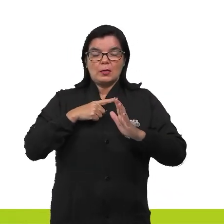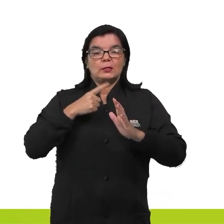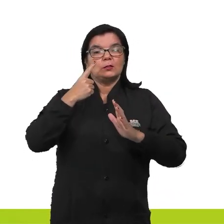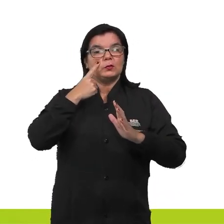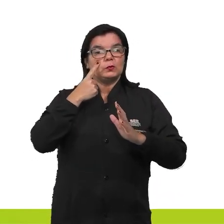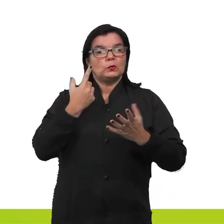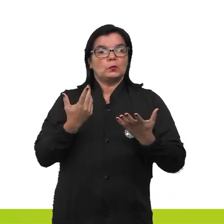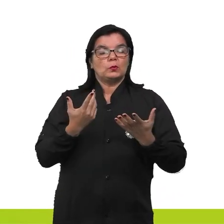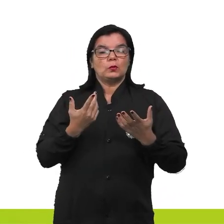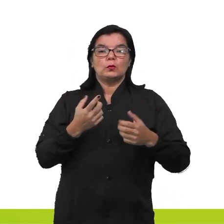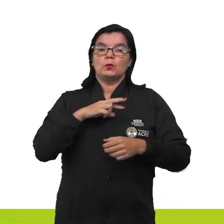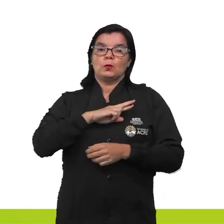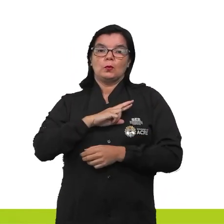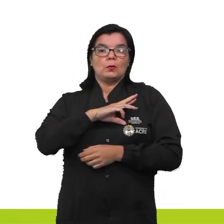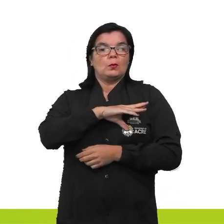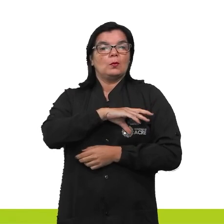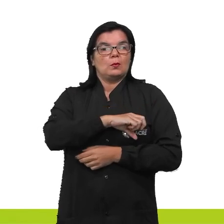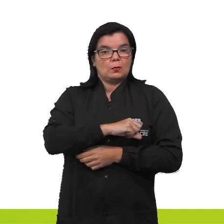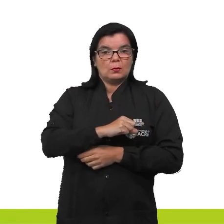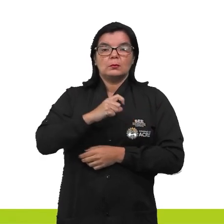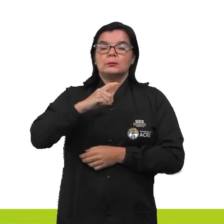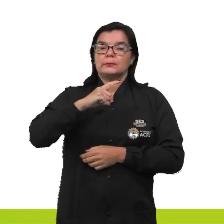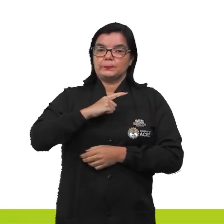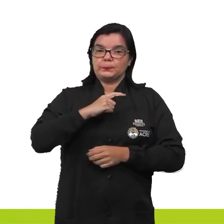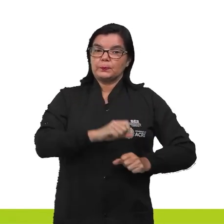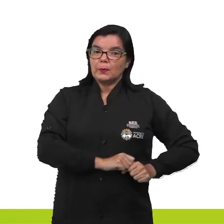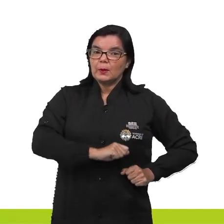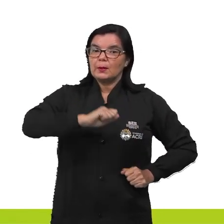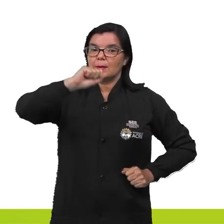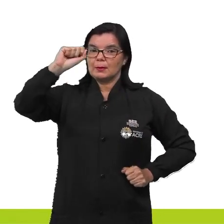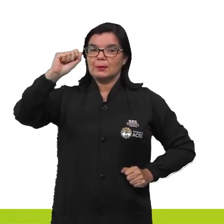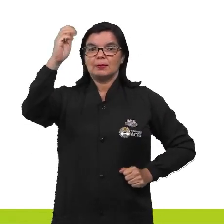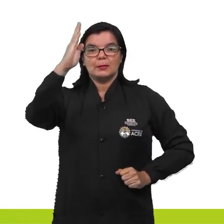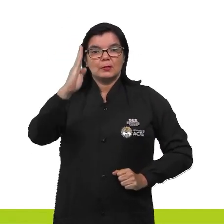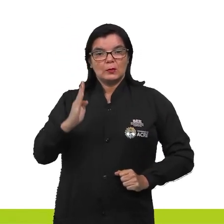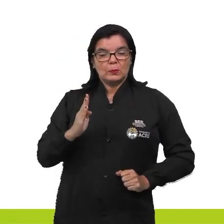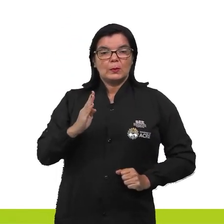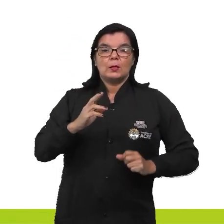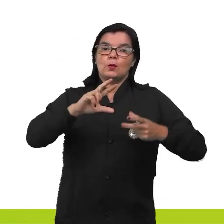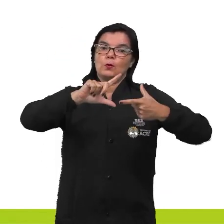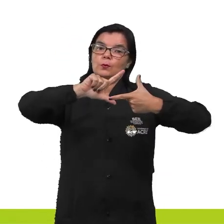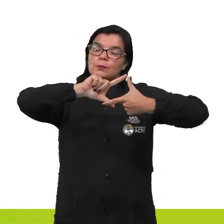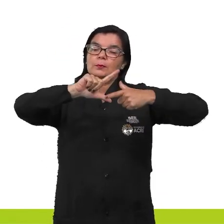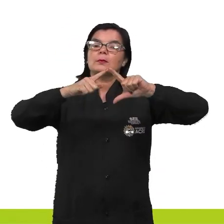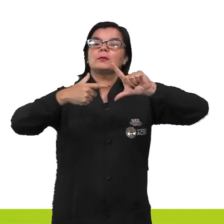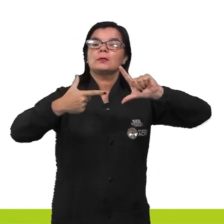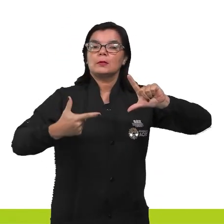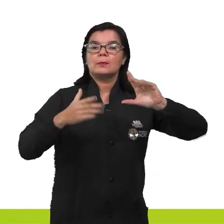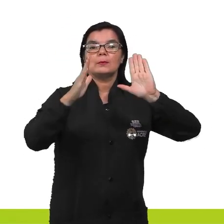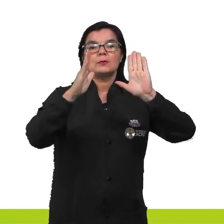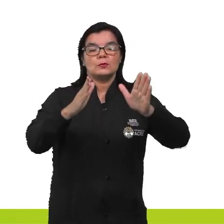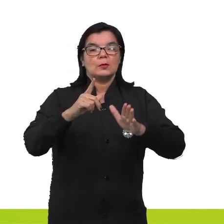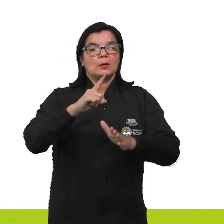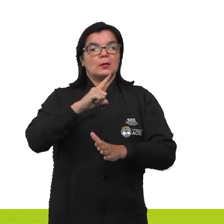lá no romantismo eu tenho a independência do Brasil, aqui no modernismo eu já tenho uma insatisfação política